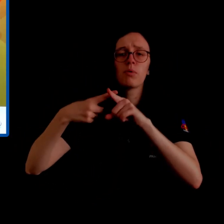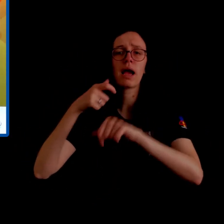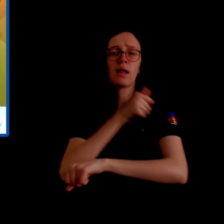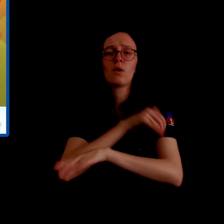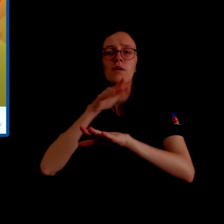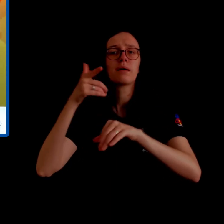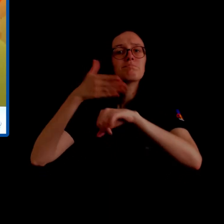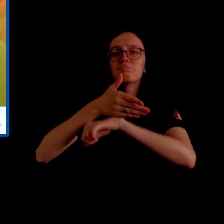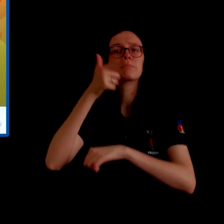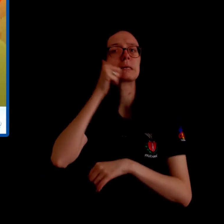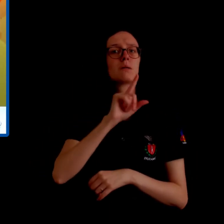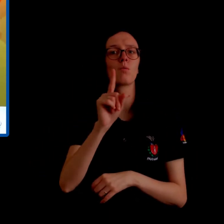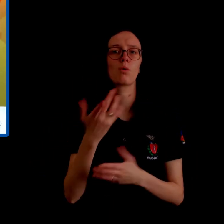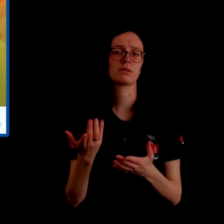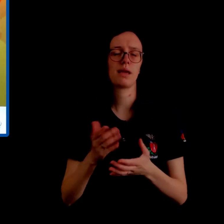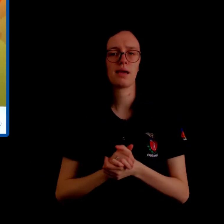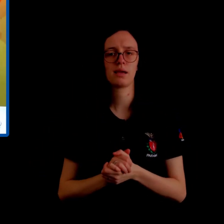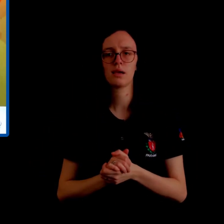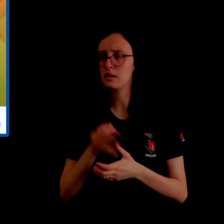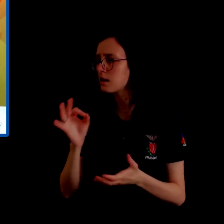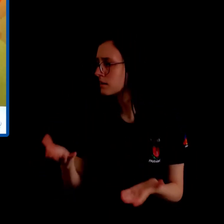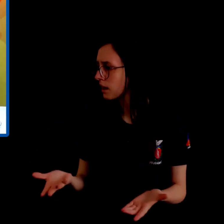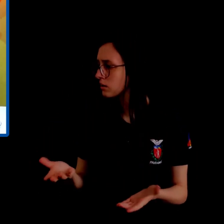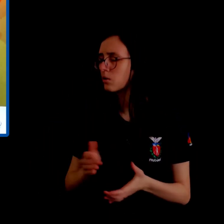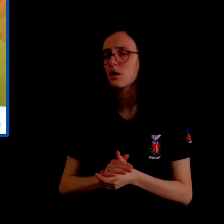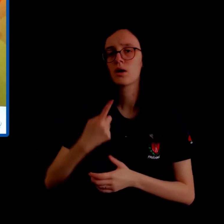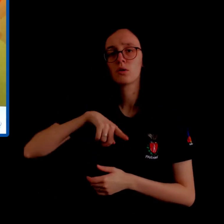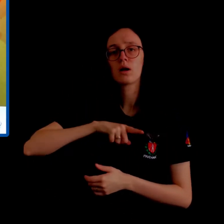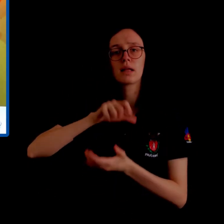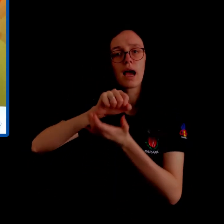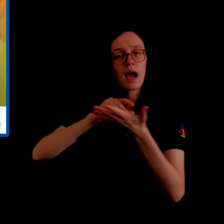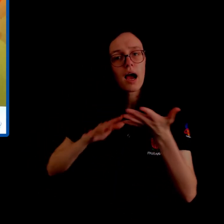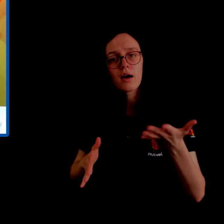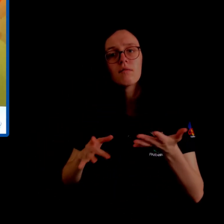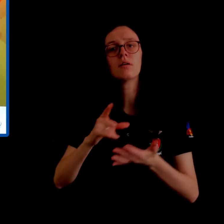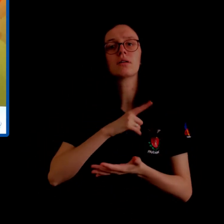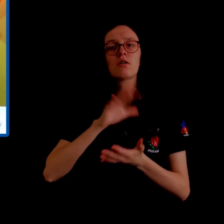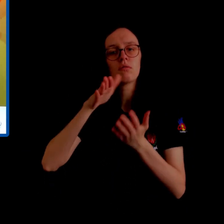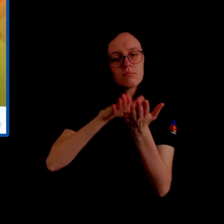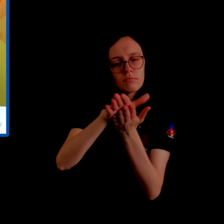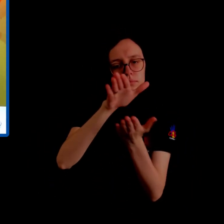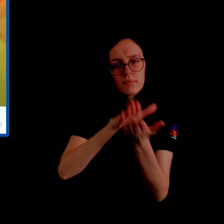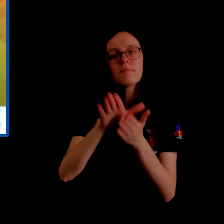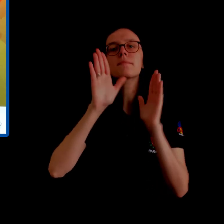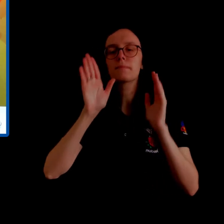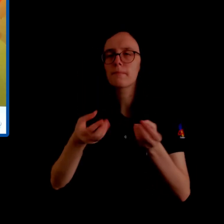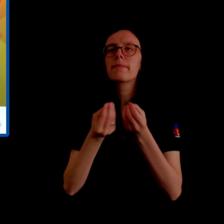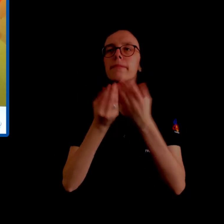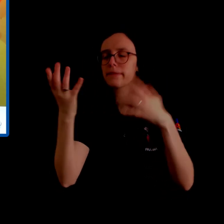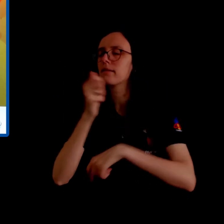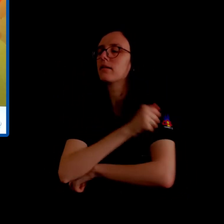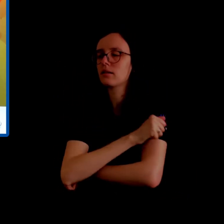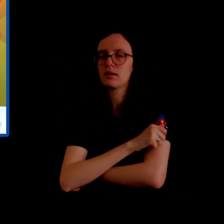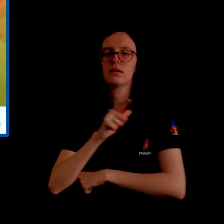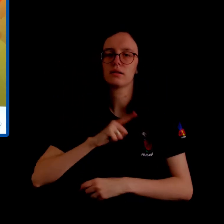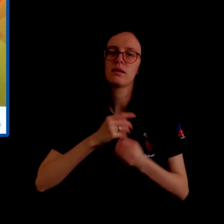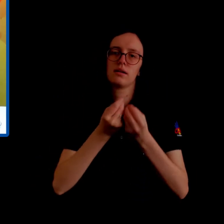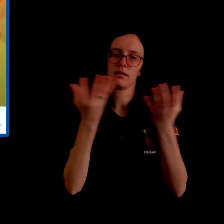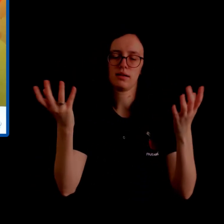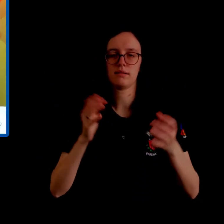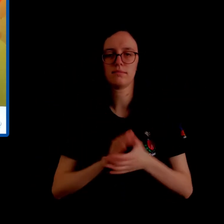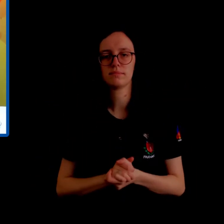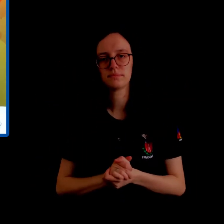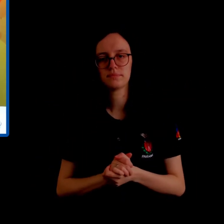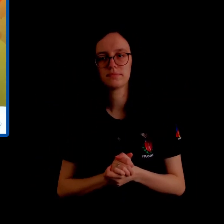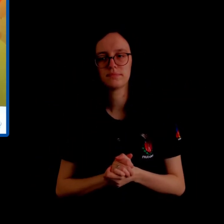não é verdade, Tiago? Isso. Aí nós temos as atividades que estão impressas, que estão sendo encaminhadas para vocês. Então,